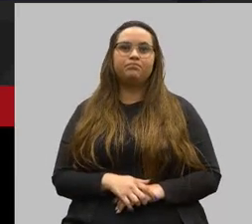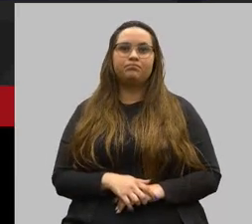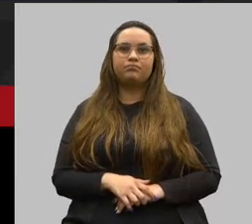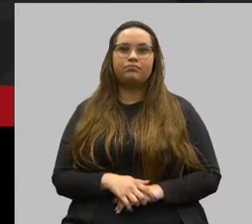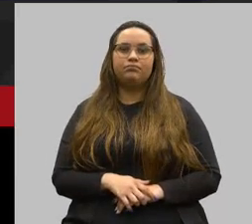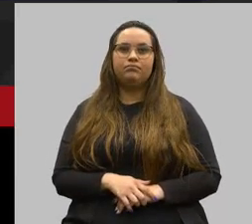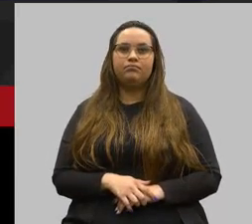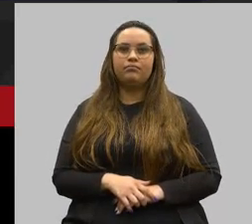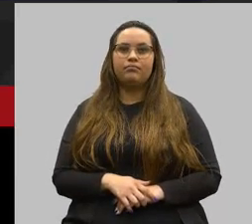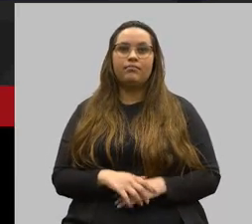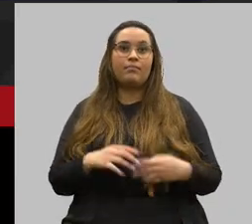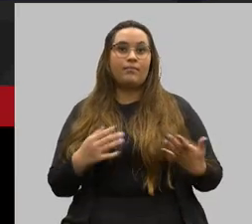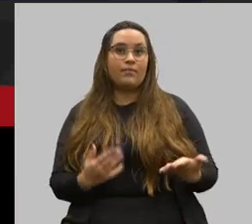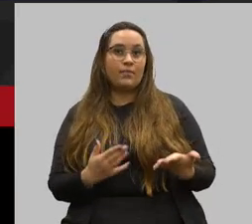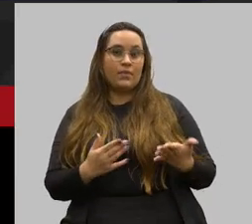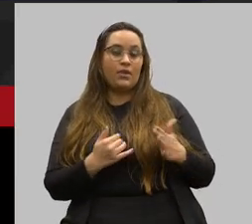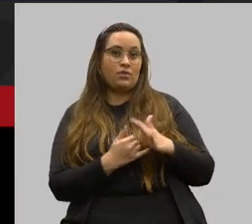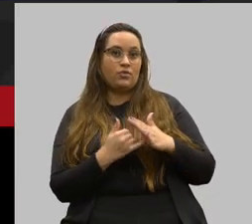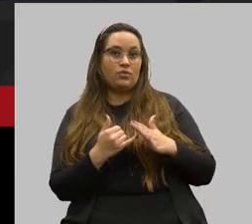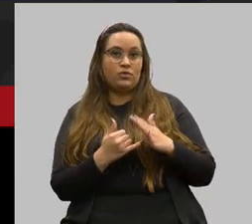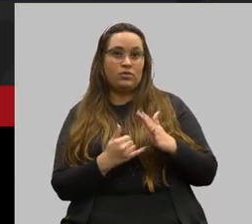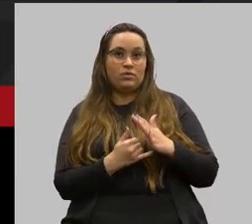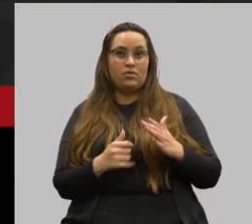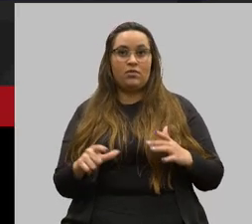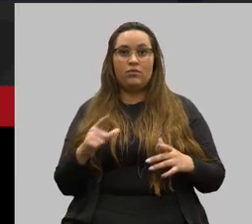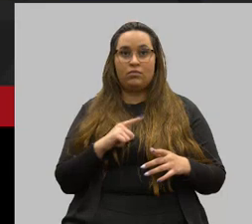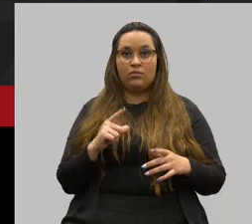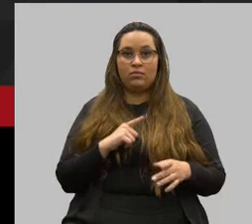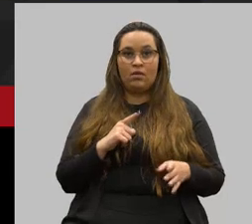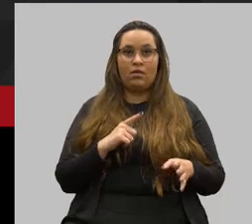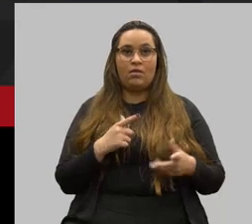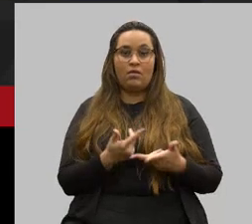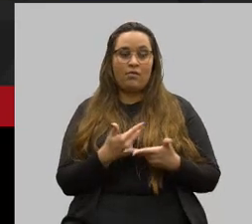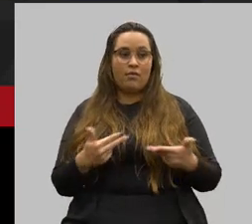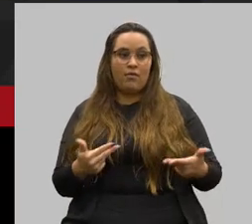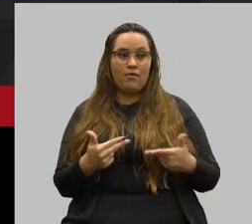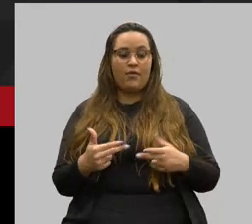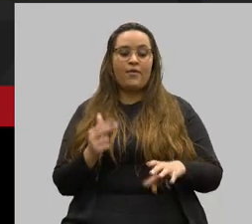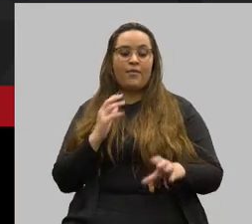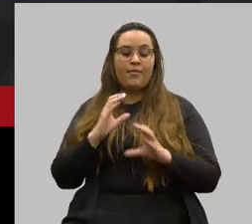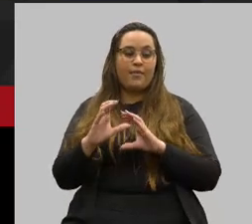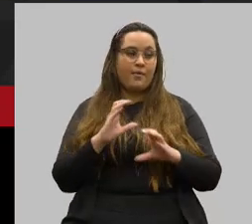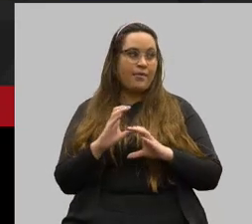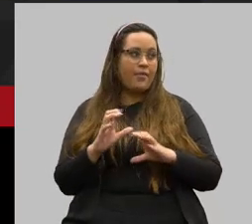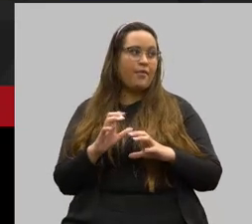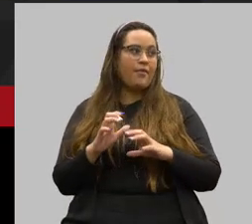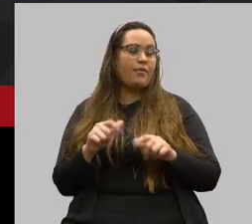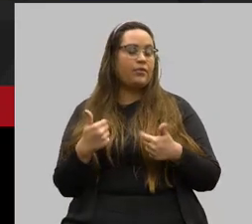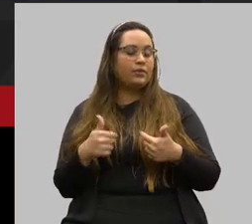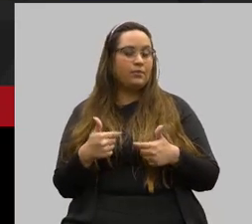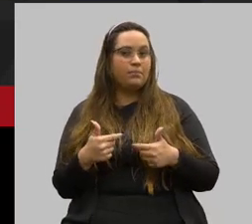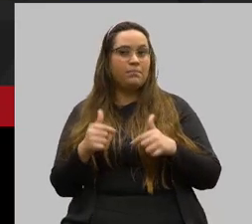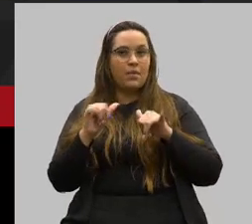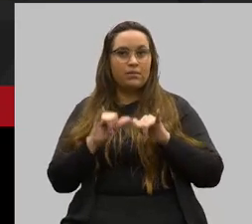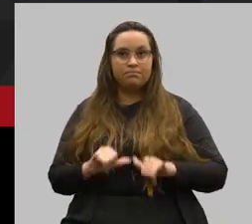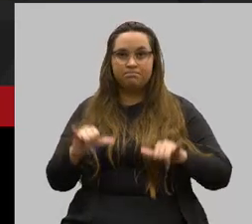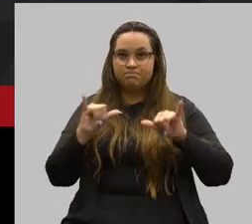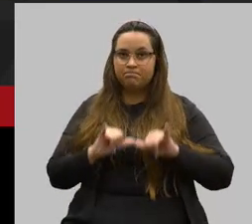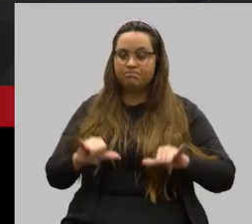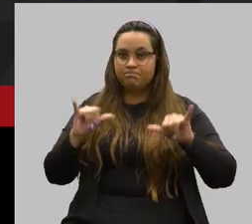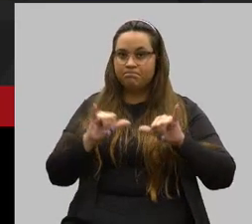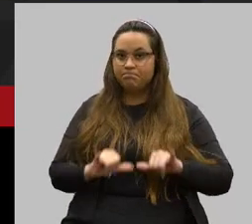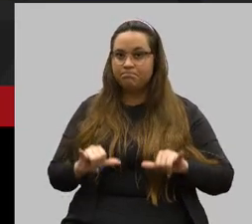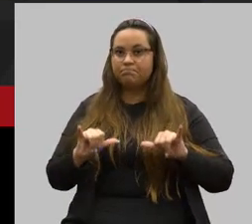institucionais a polícia civil através da sua assessoria de comunicação ela trabalha com a divulgação eh de campanhas